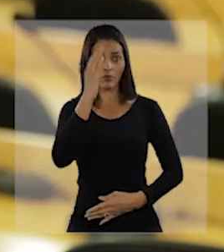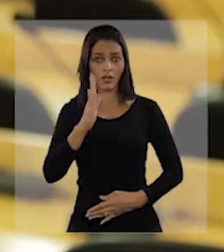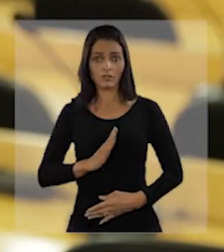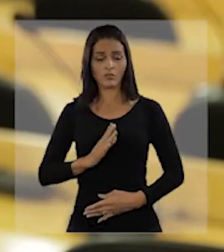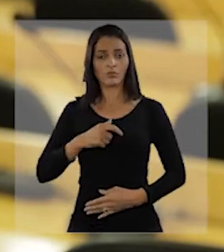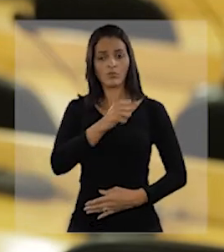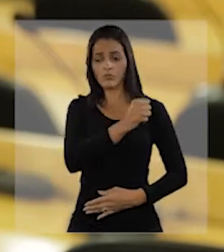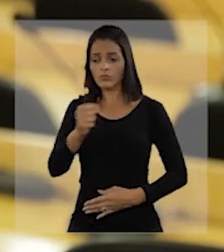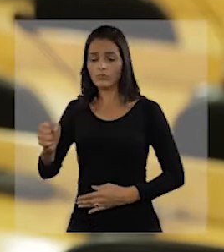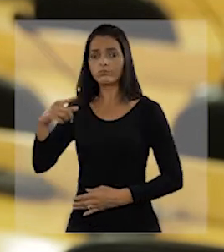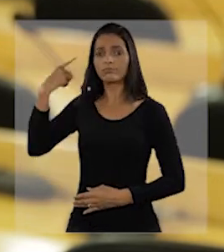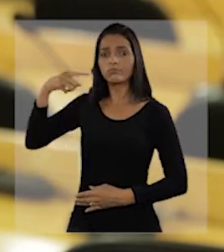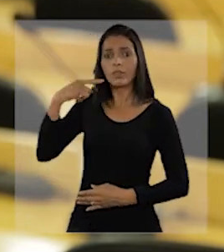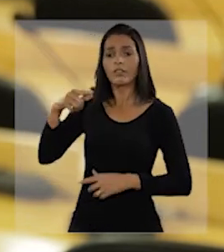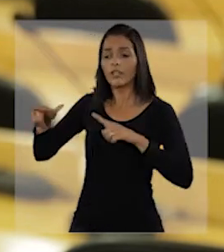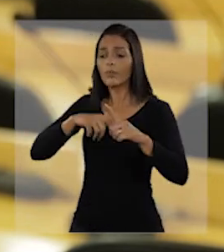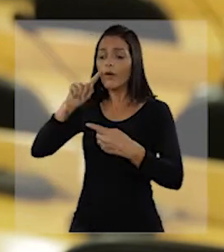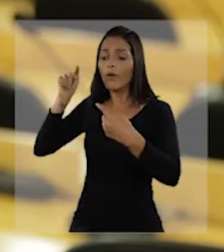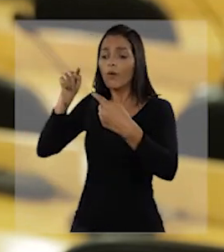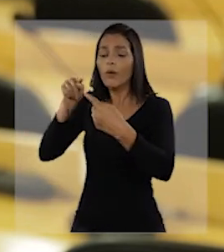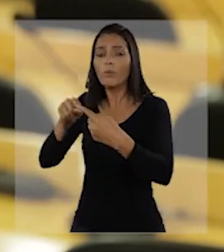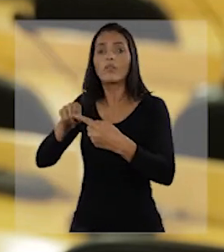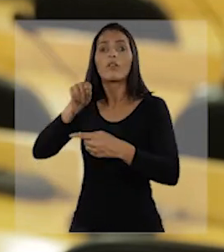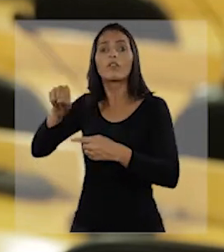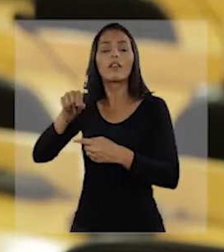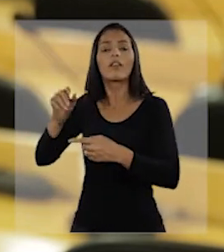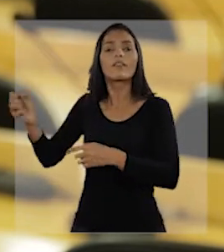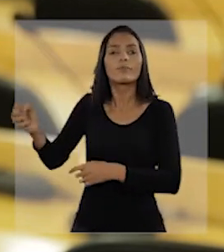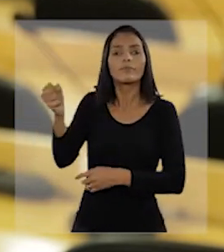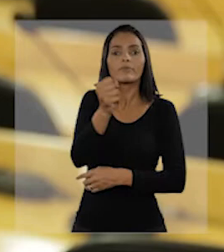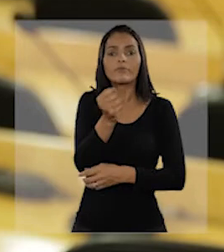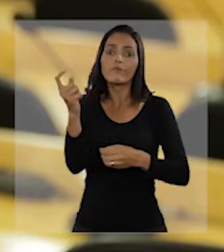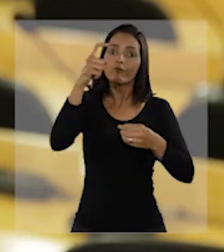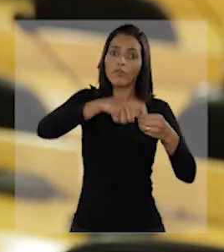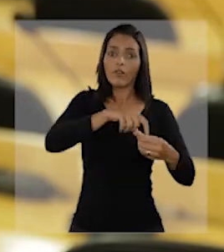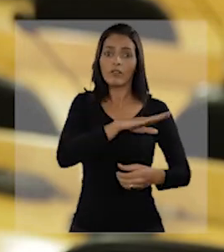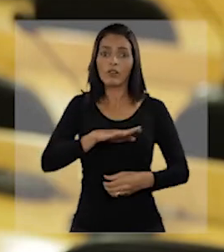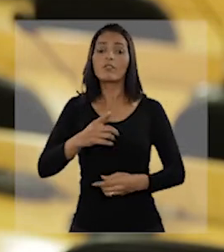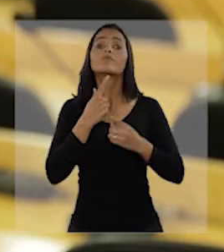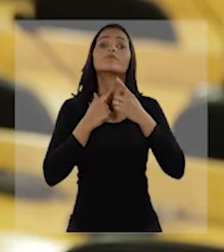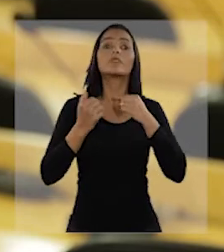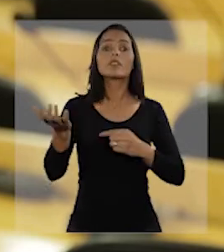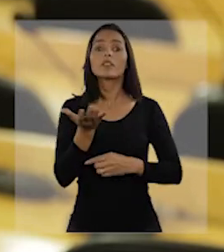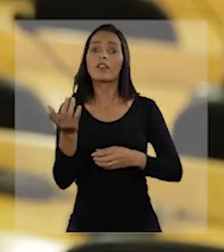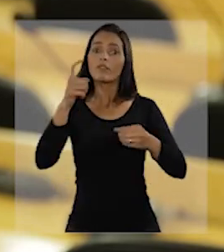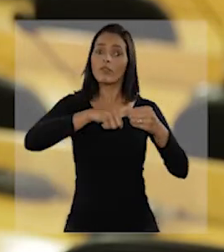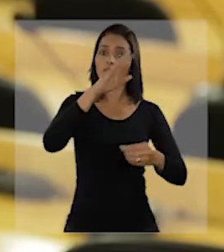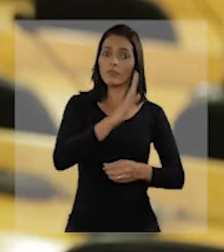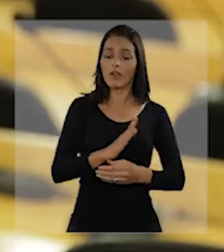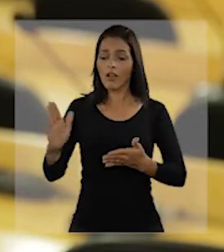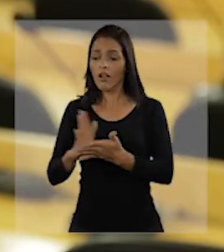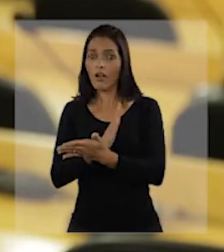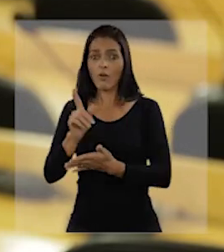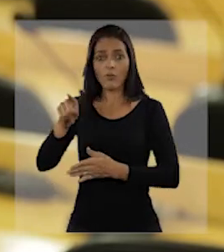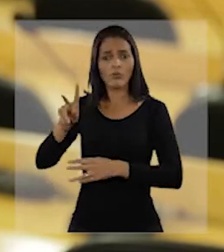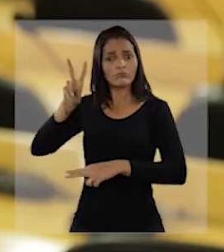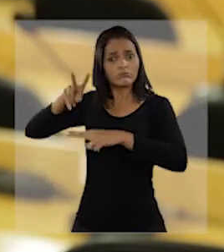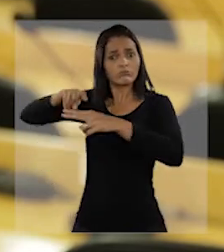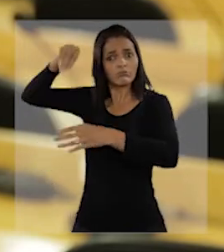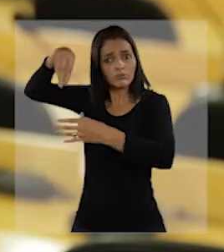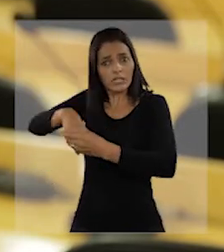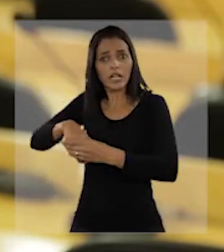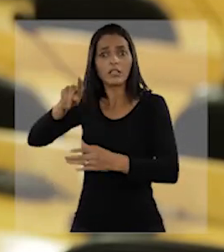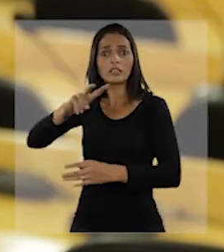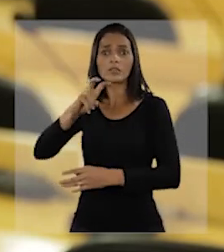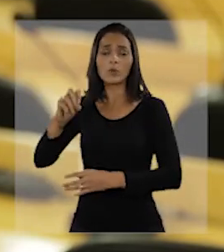advogado para o trabalho específico de buscar o retorno das crianças que querem voltar ao Brasil, algumas das quais